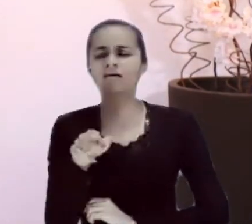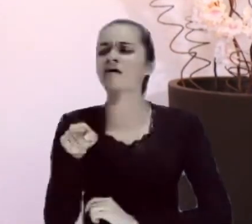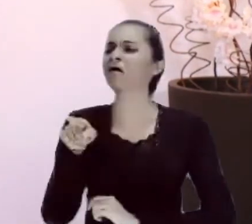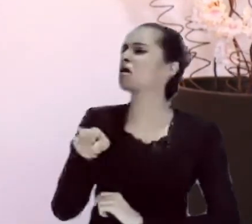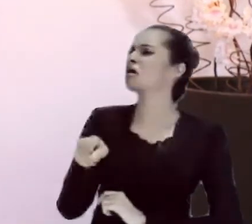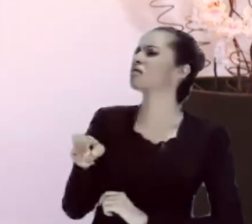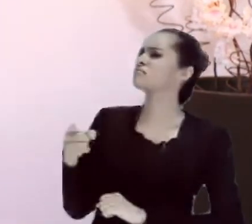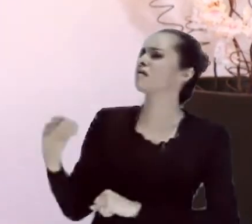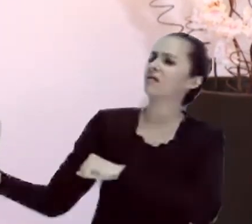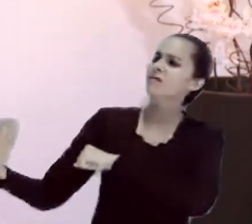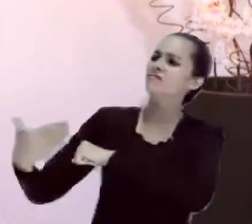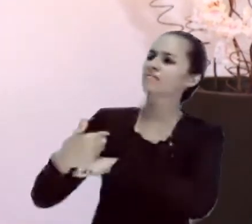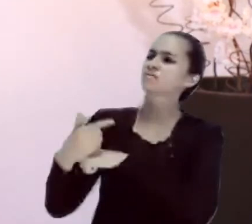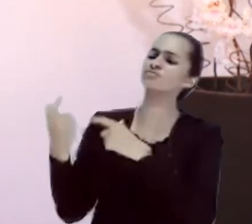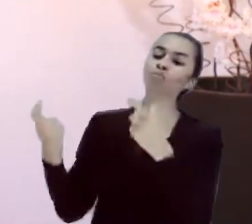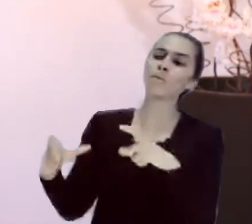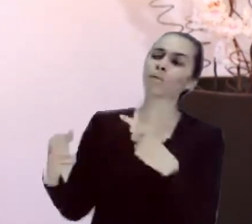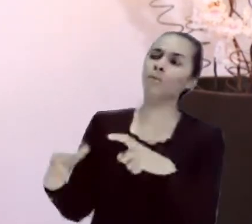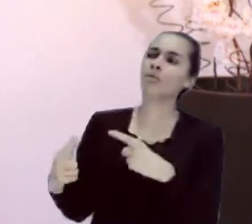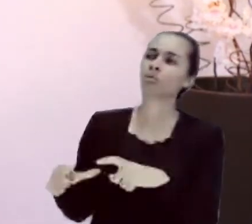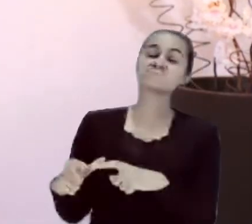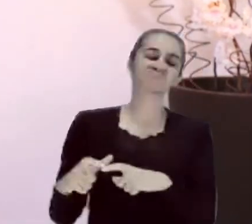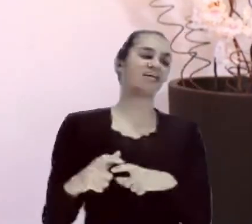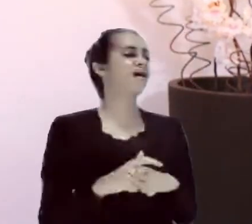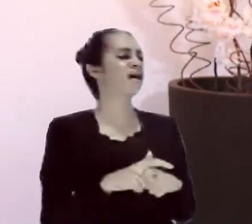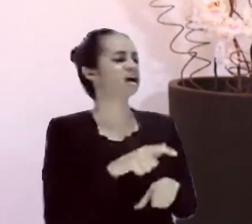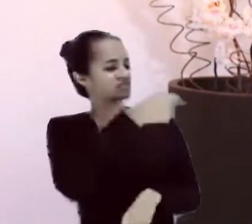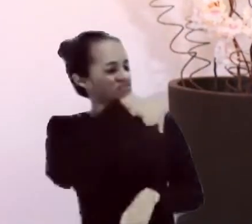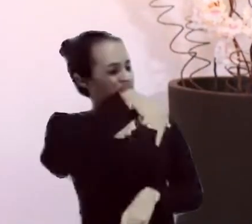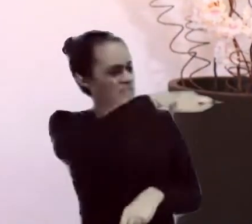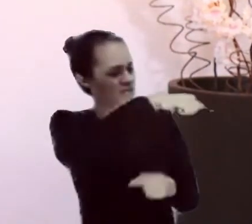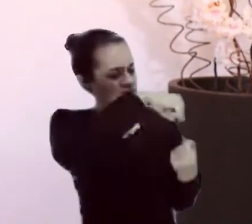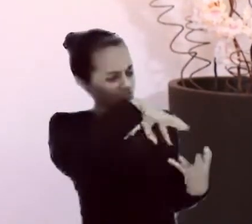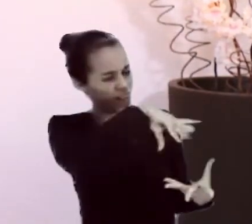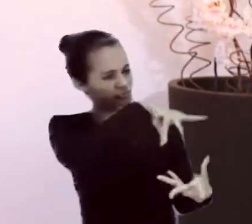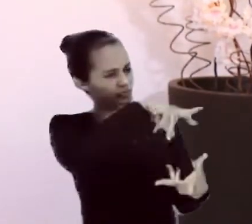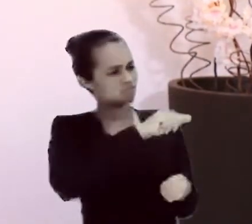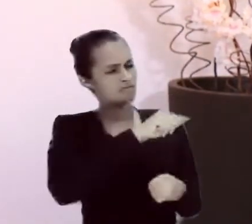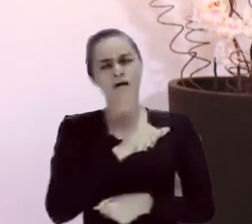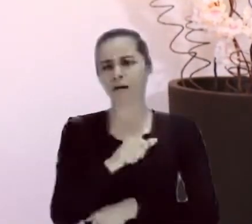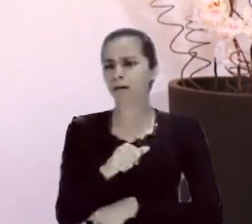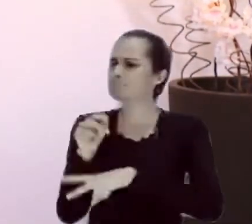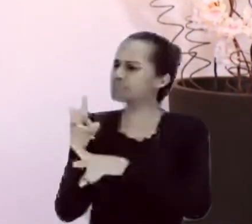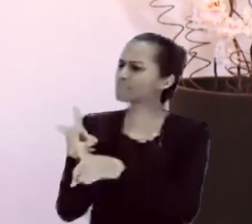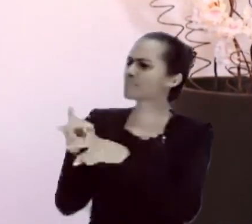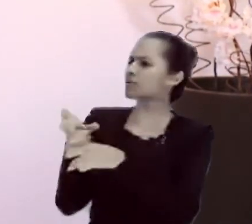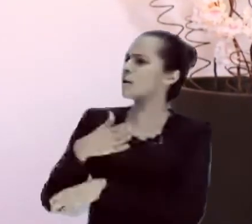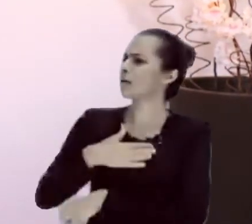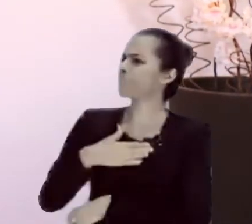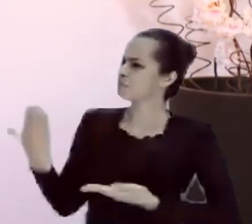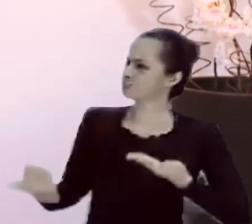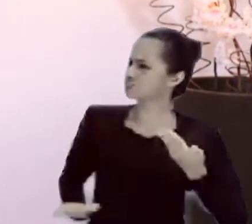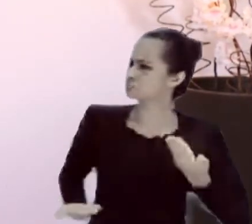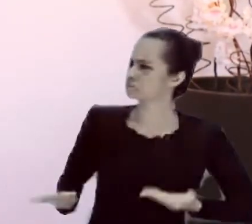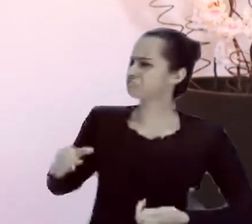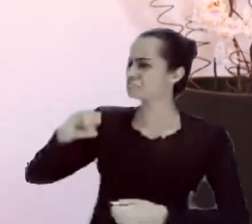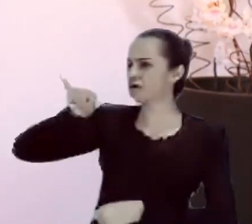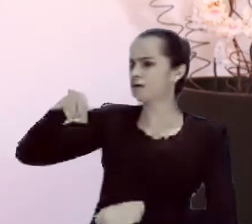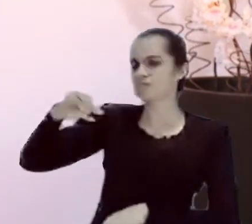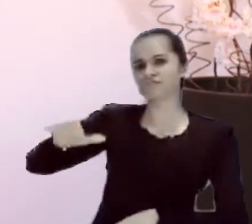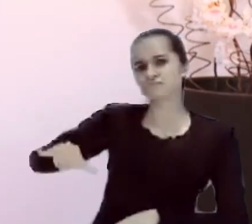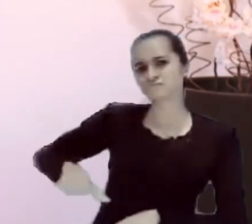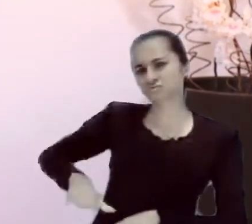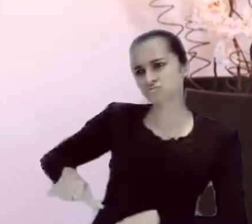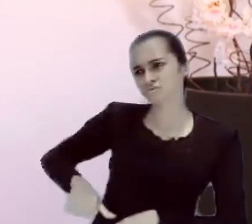rodeando a terra. Ah, tá. Reparaste no meu servo Jó? Não há ninguém